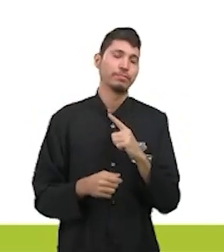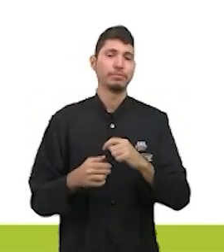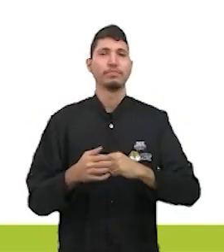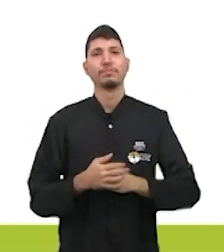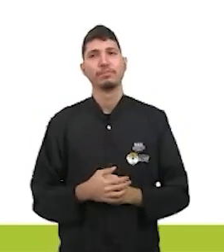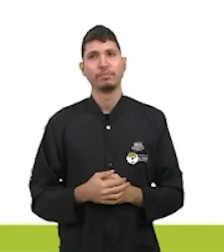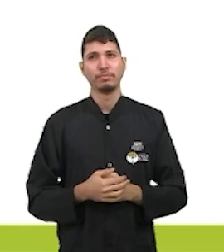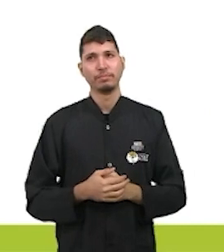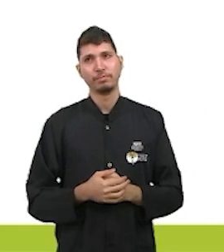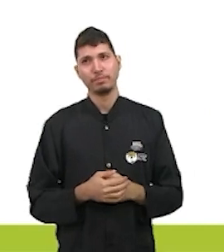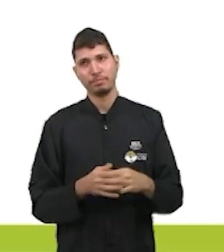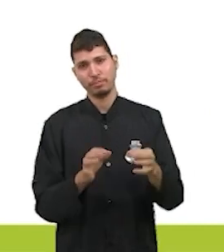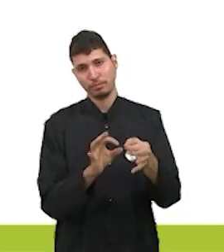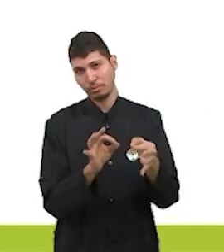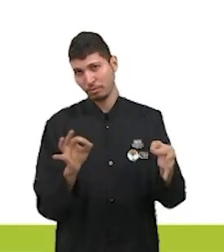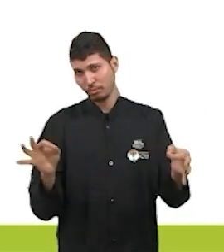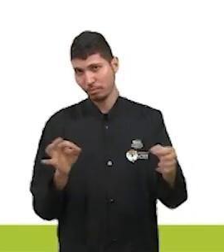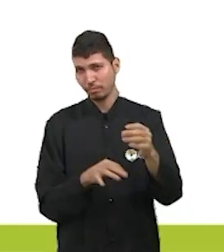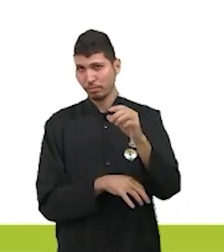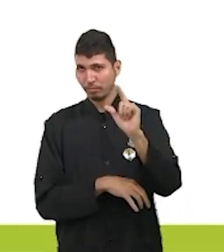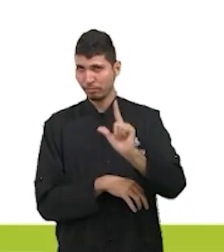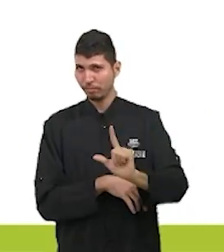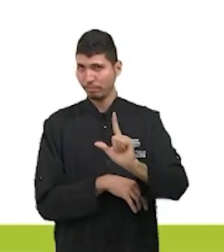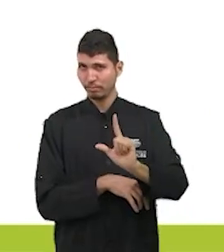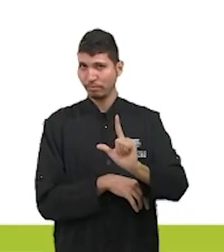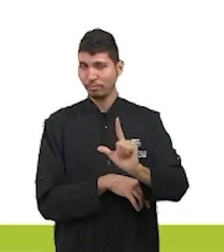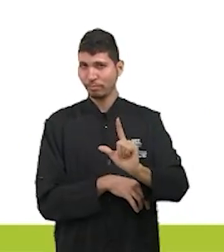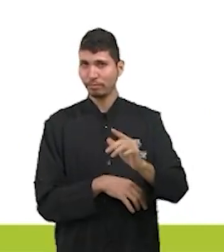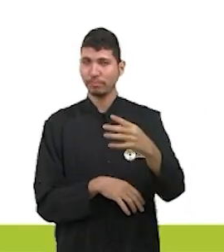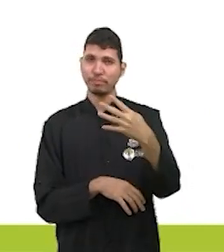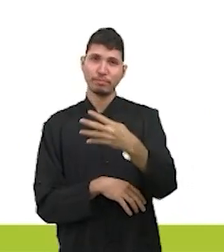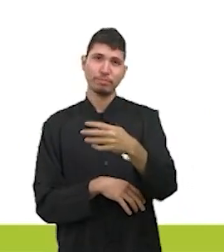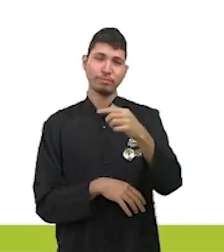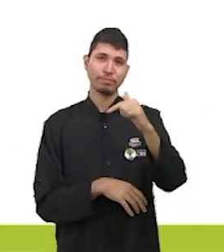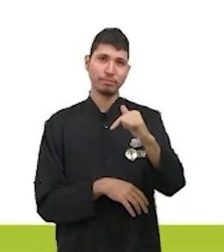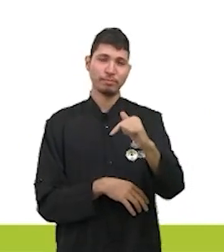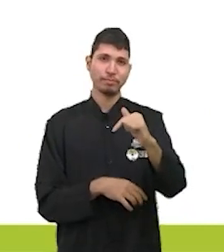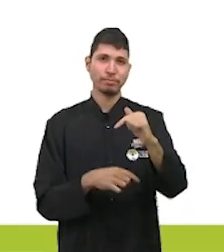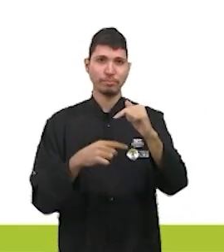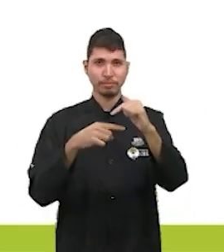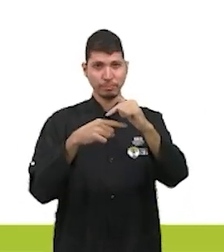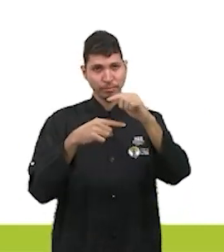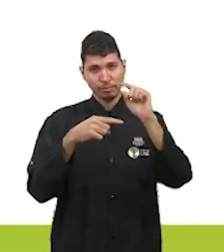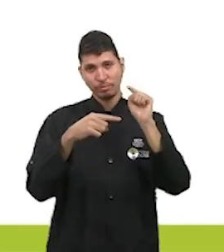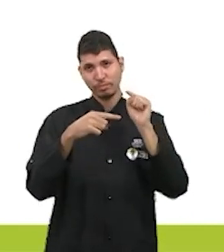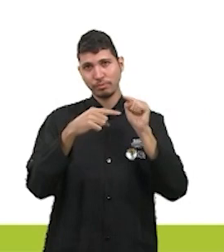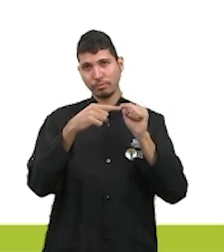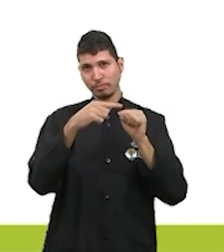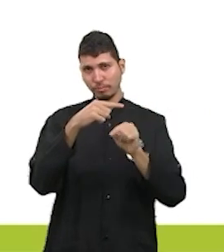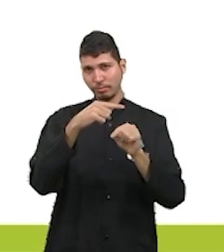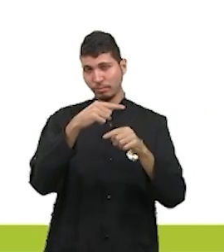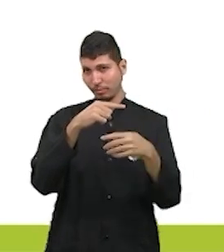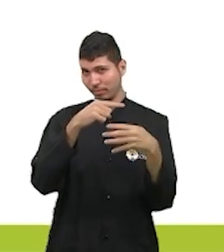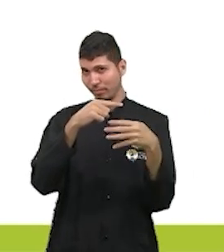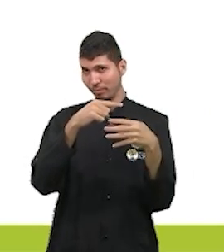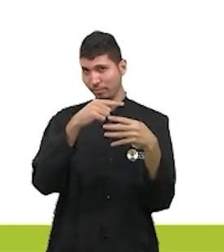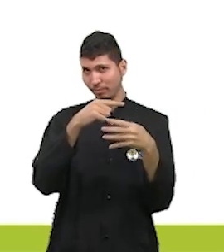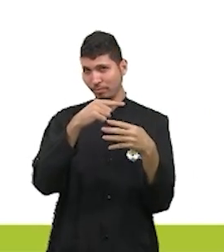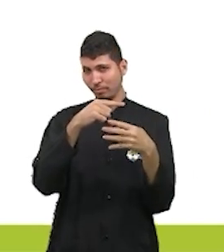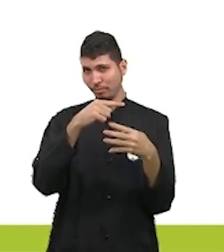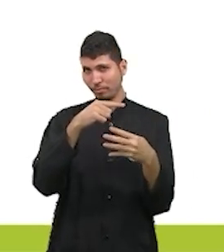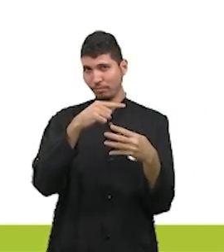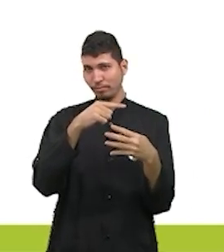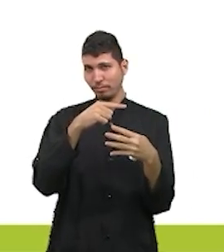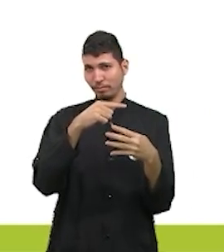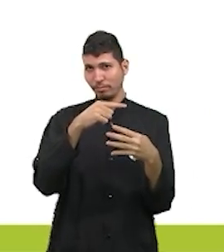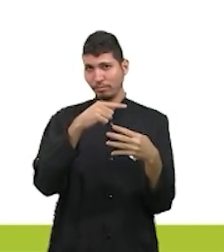um comprimento 47 e vou dividir pela área que vale 4. E eu vou ter, então,